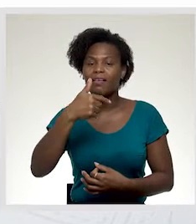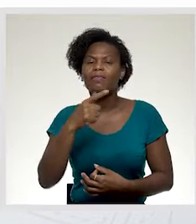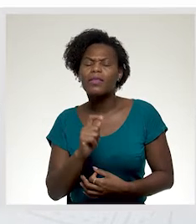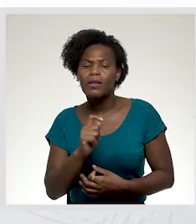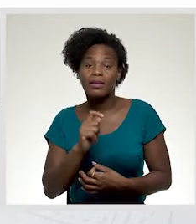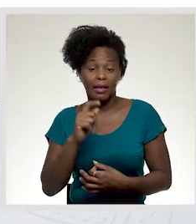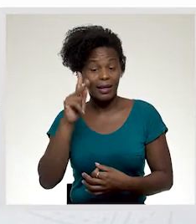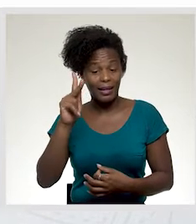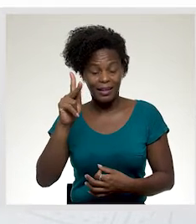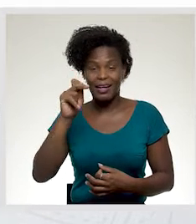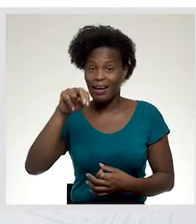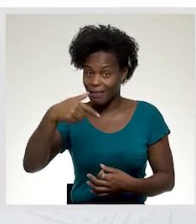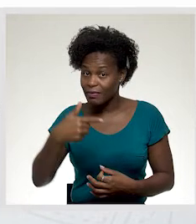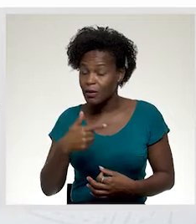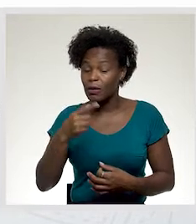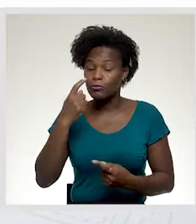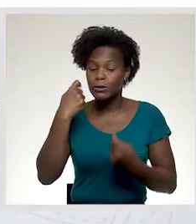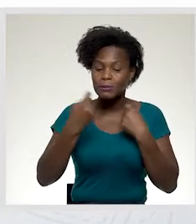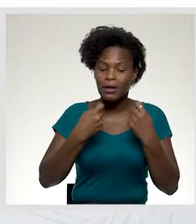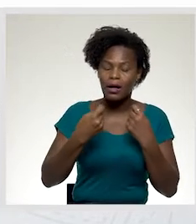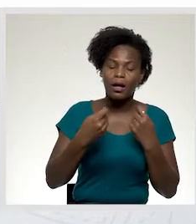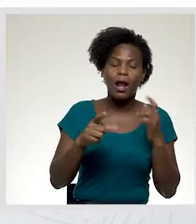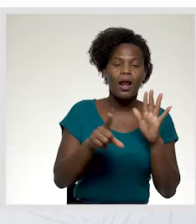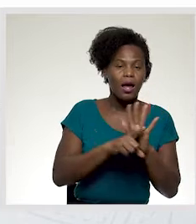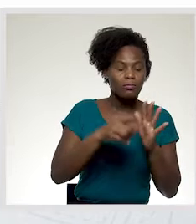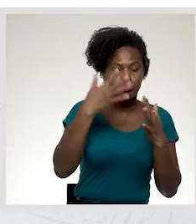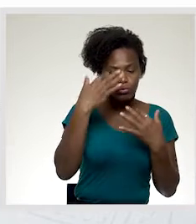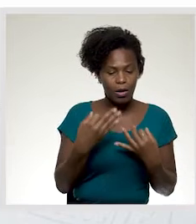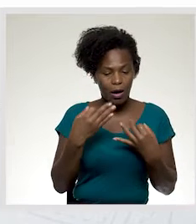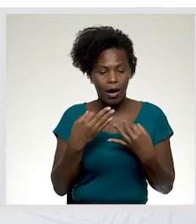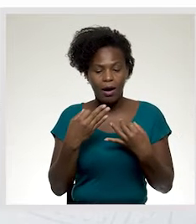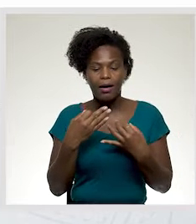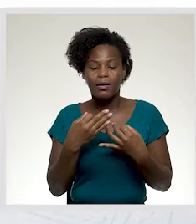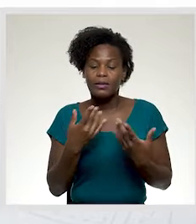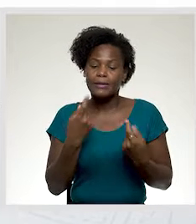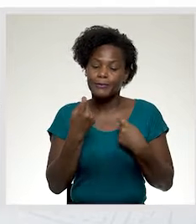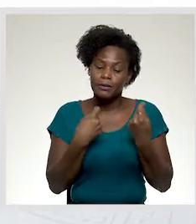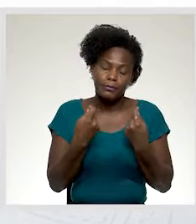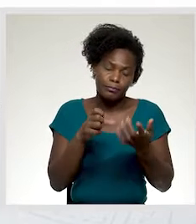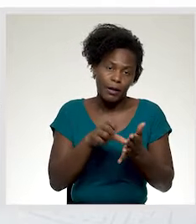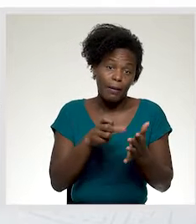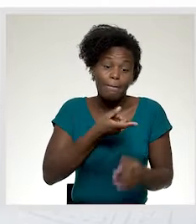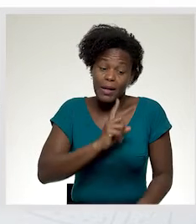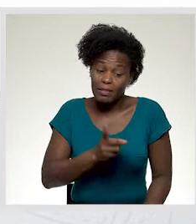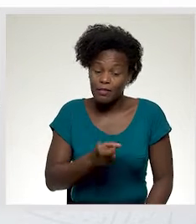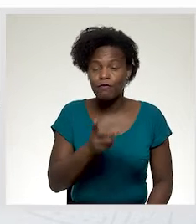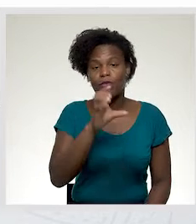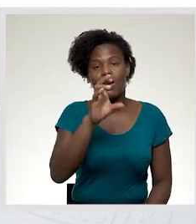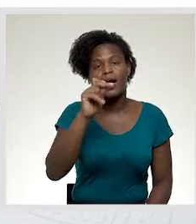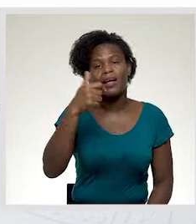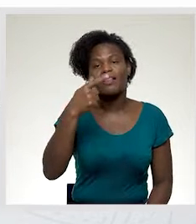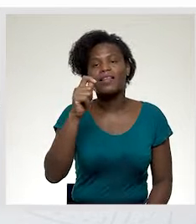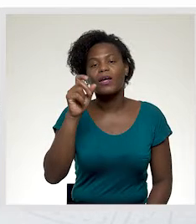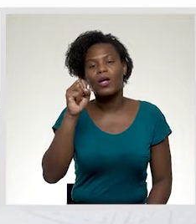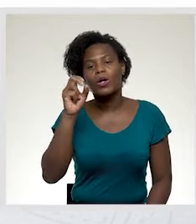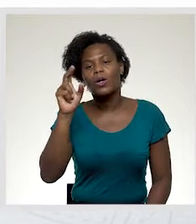imperativo categórico. O comando moral que faz com que as nossas ações sejam moralmente